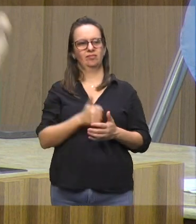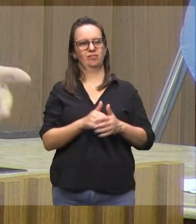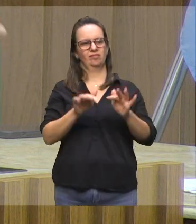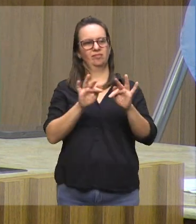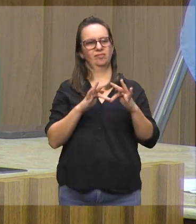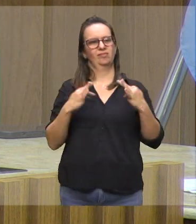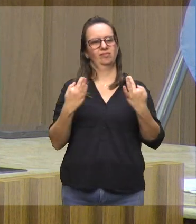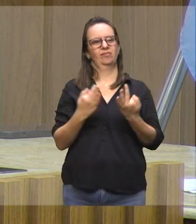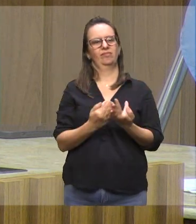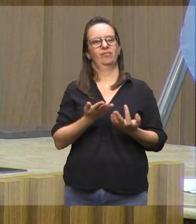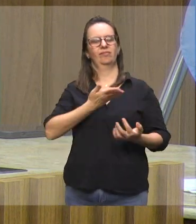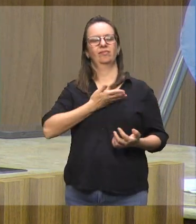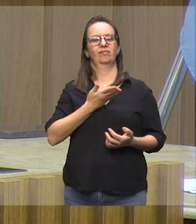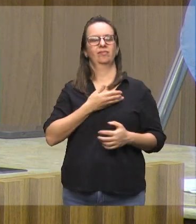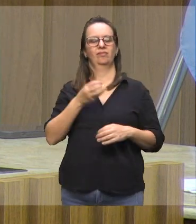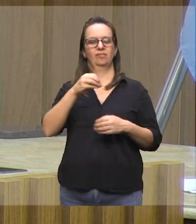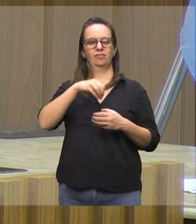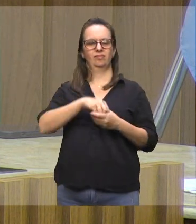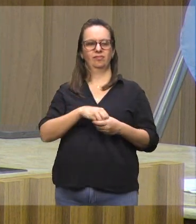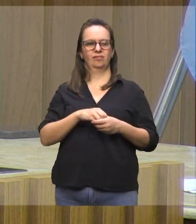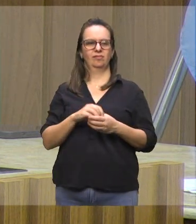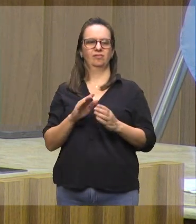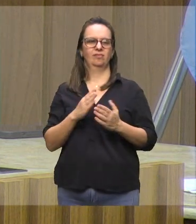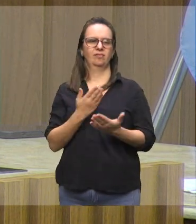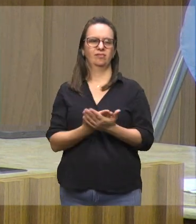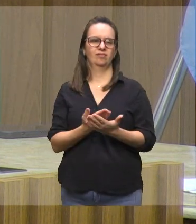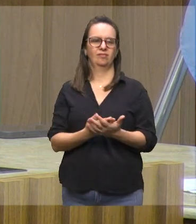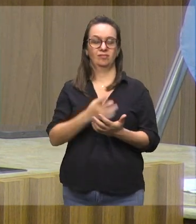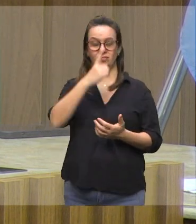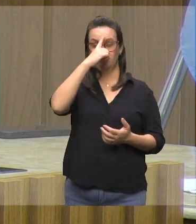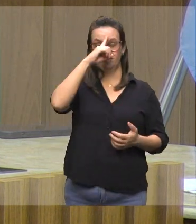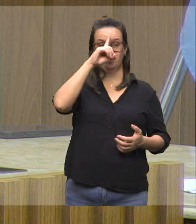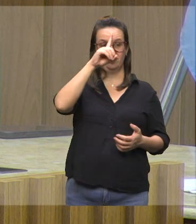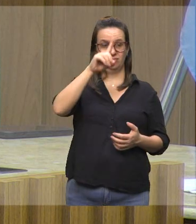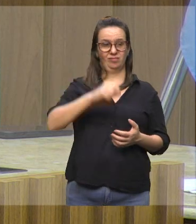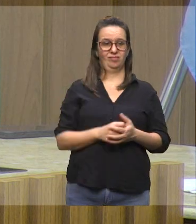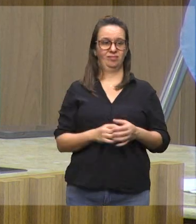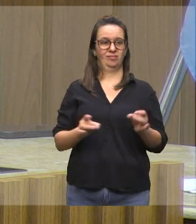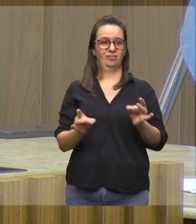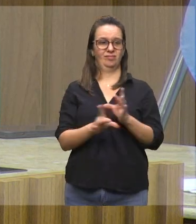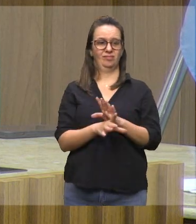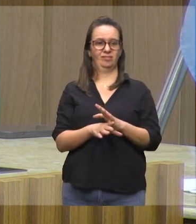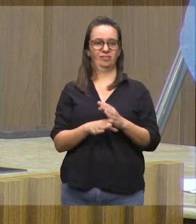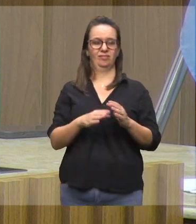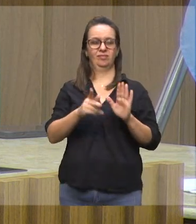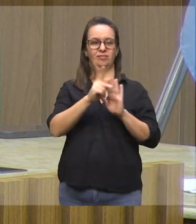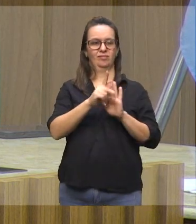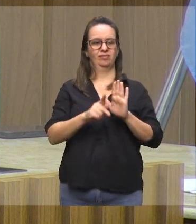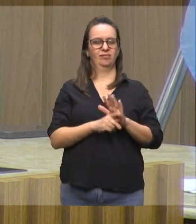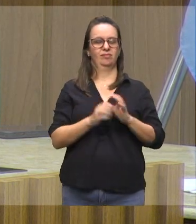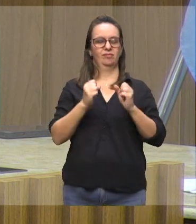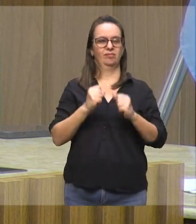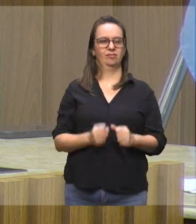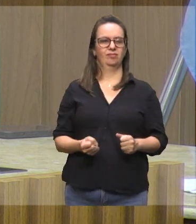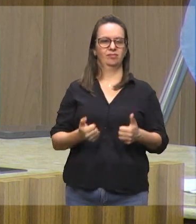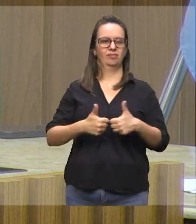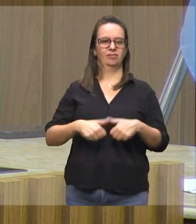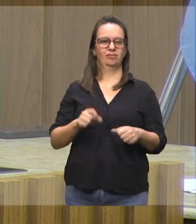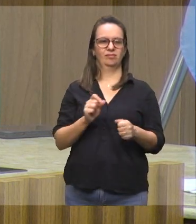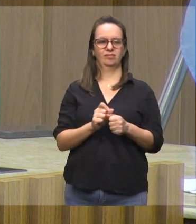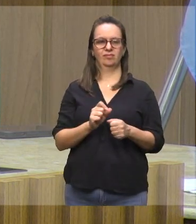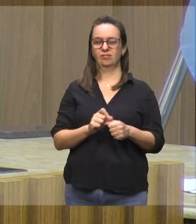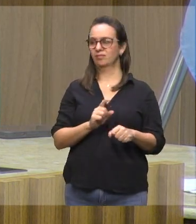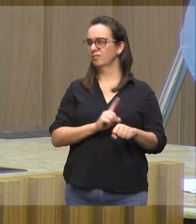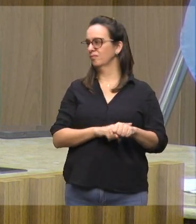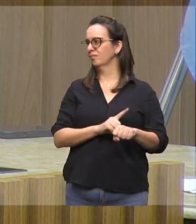seus amiguinhos dentro da escola. Então, a ideia está lançada, eu tenho certeza que o projeto pode ser executado, já é, em alguns momentos aqui,